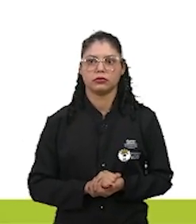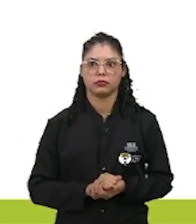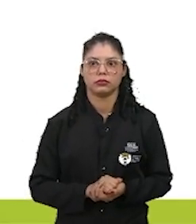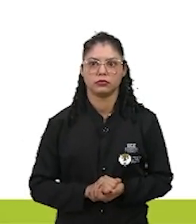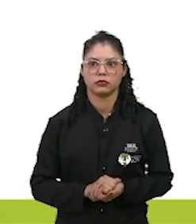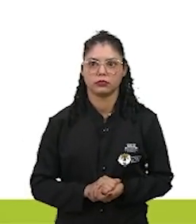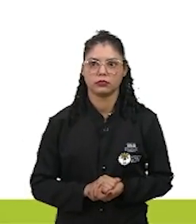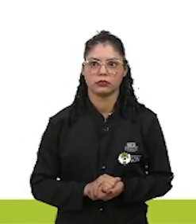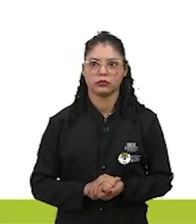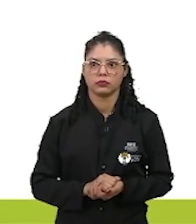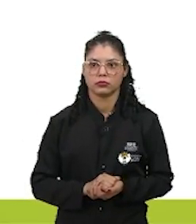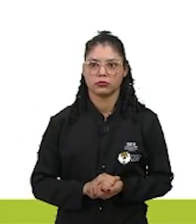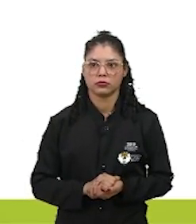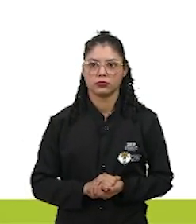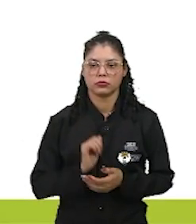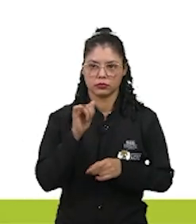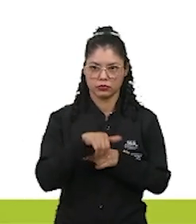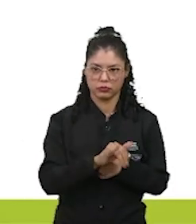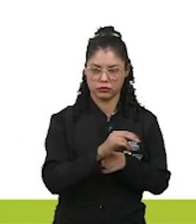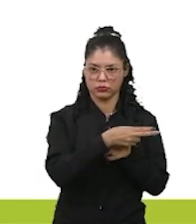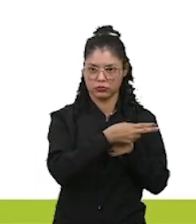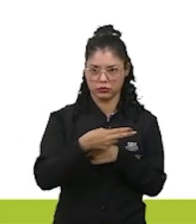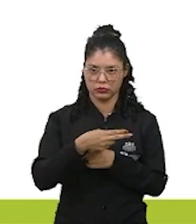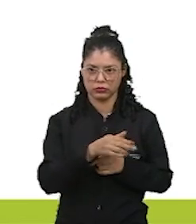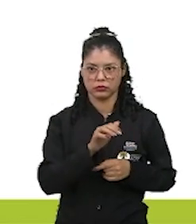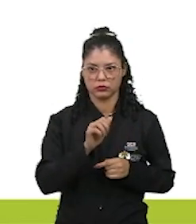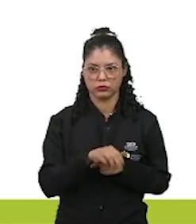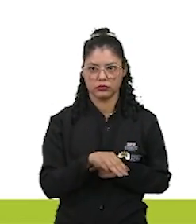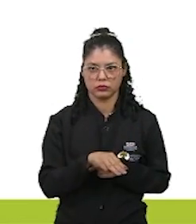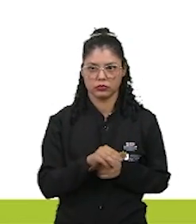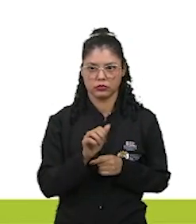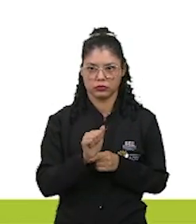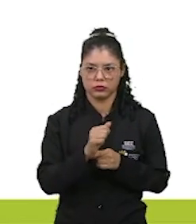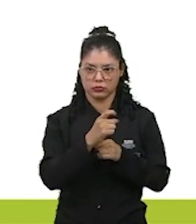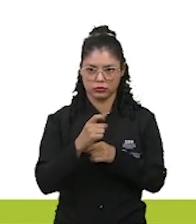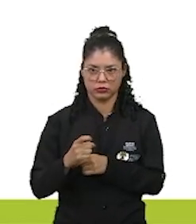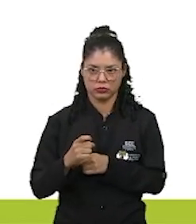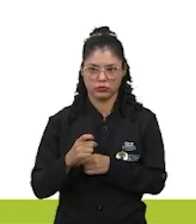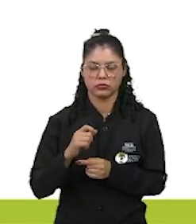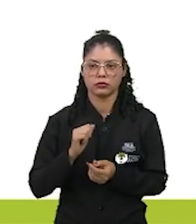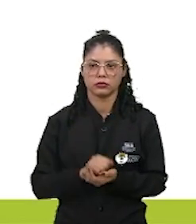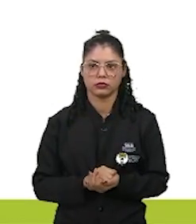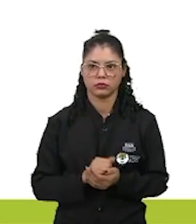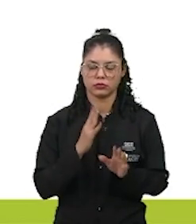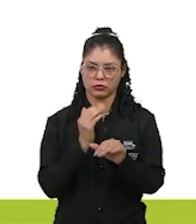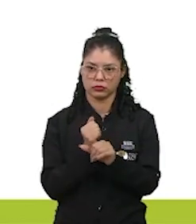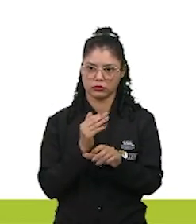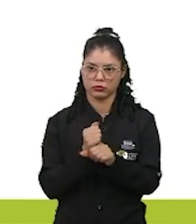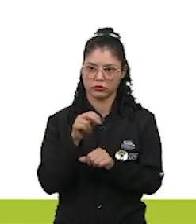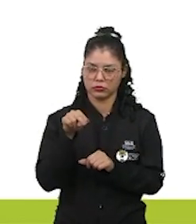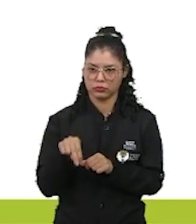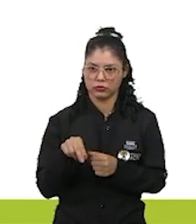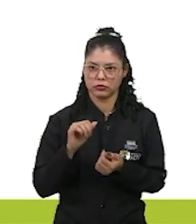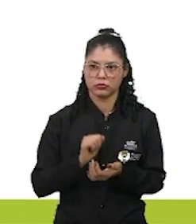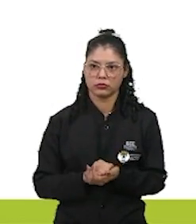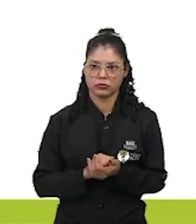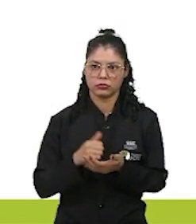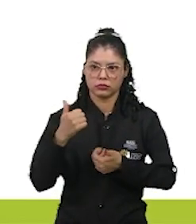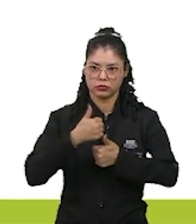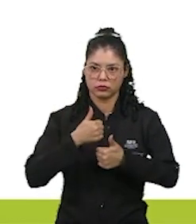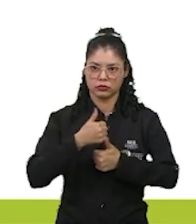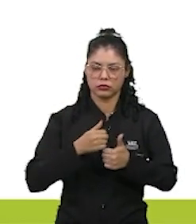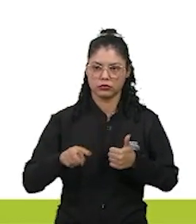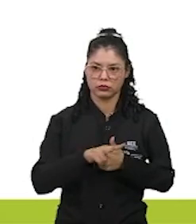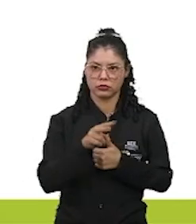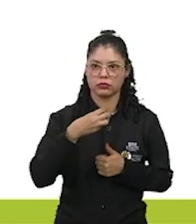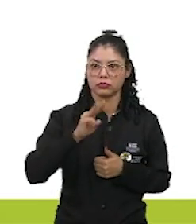ter menos 1 sobre 2. Esse é o coeficiente angular, tá bom? Se eu já tenho o A, ou M, né?